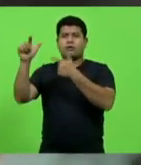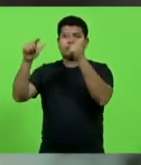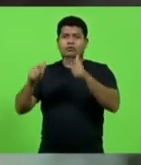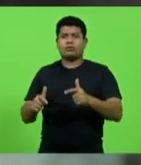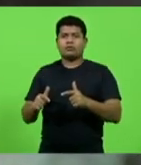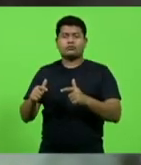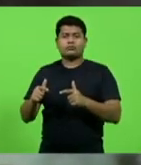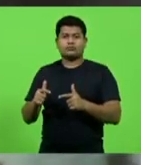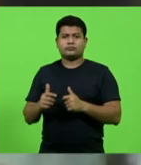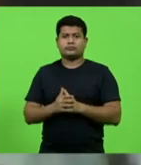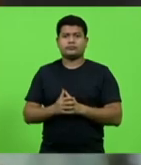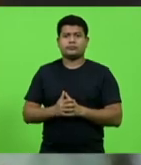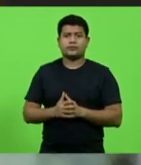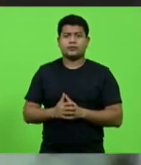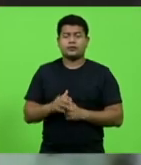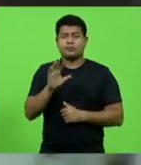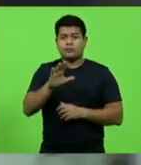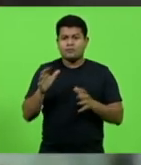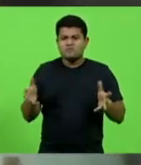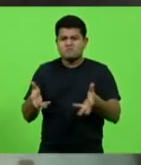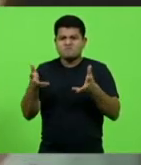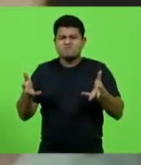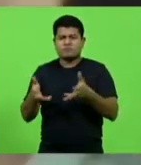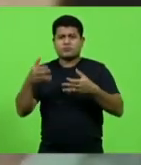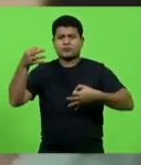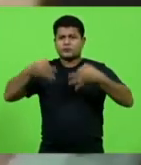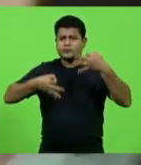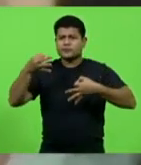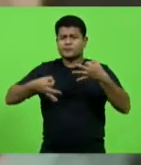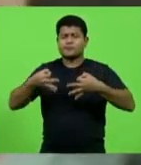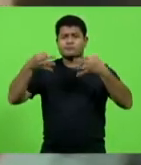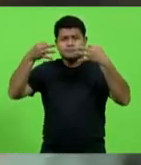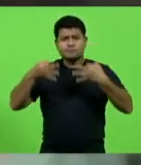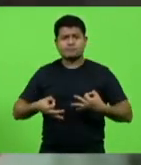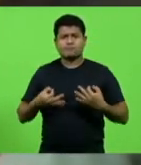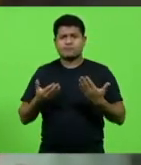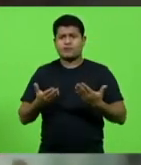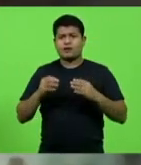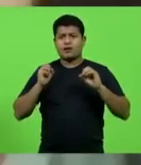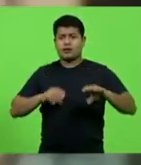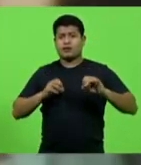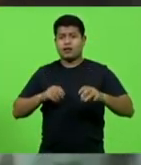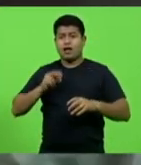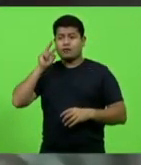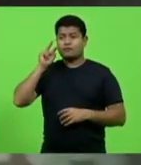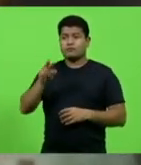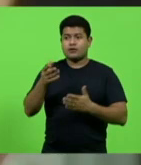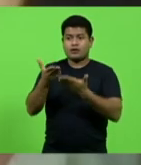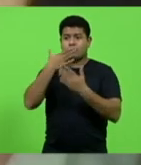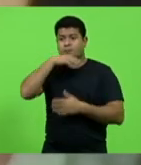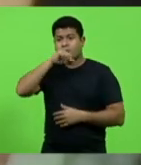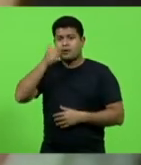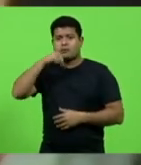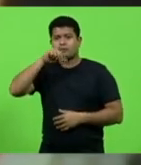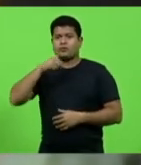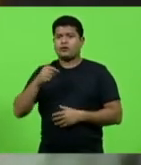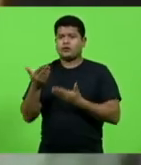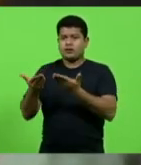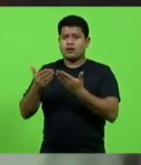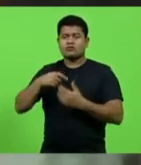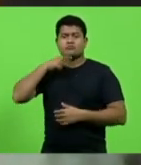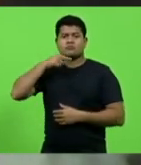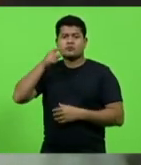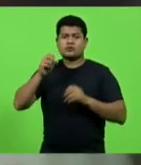Então, promoção da justiça educacional é olhar para os pais que não têm escolaridade, sequer ensino fundamental e